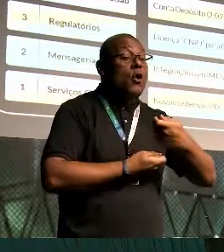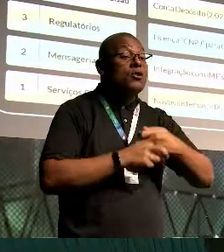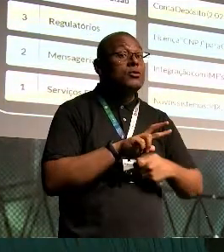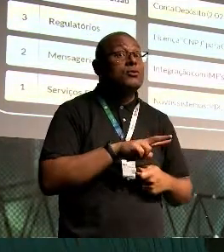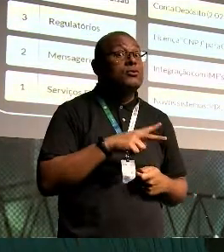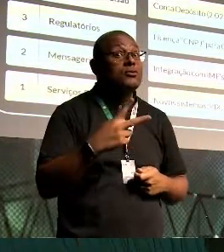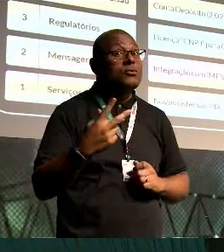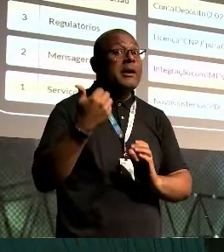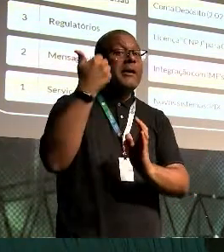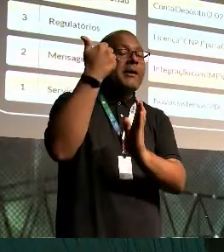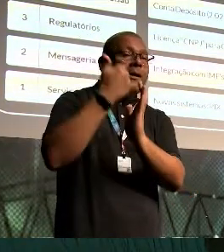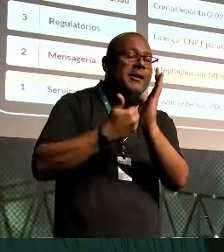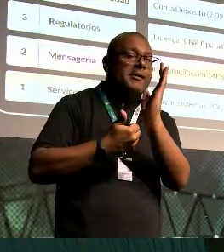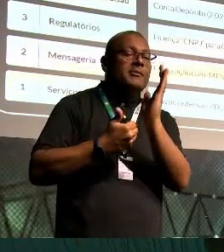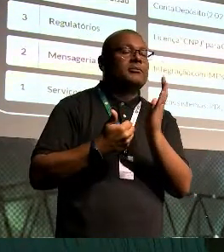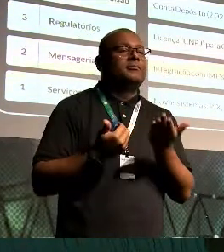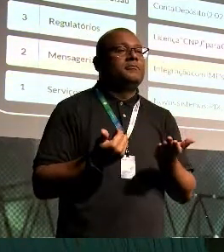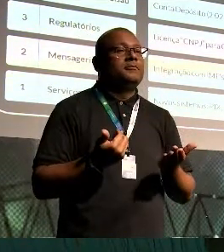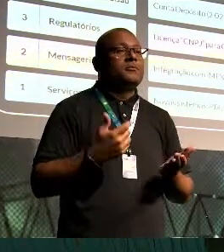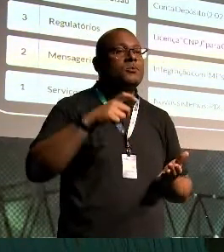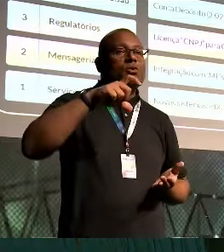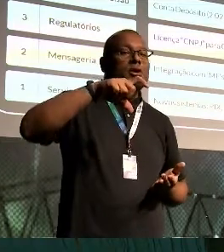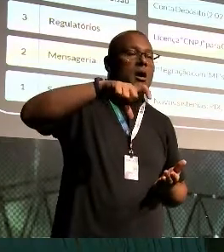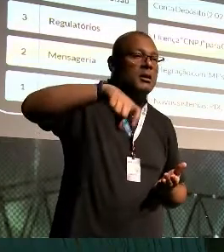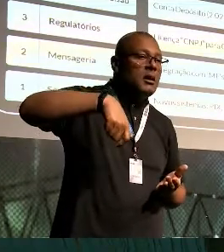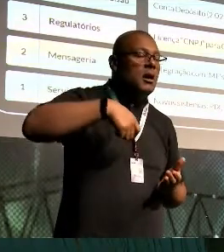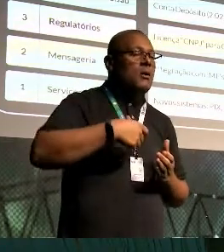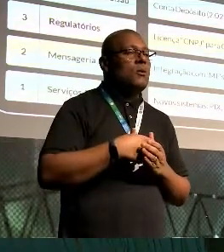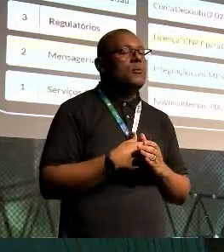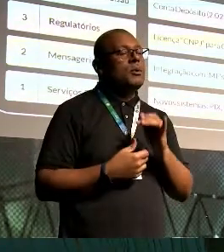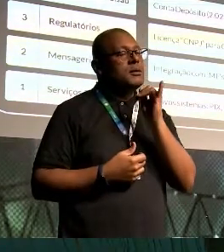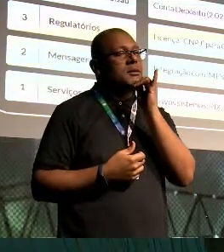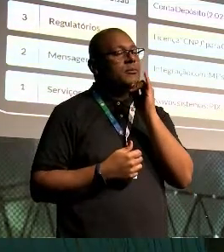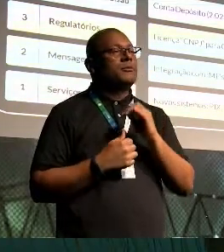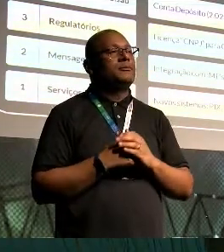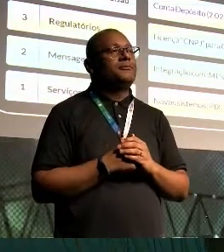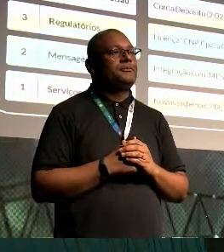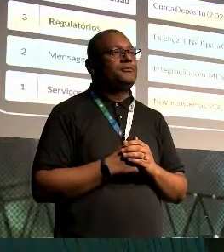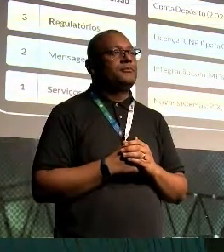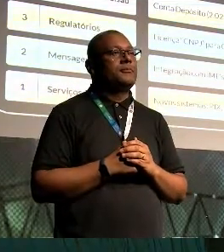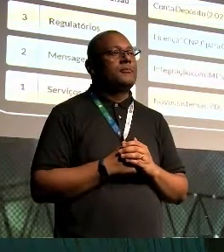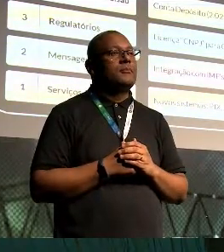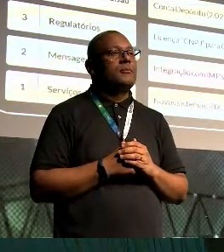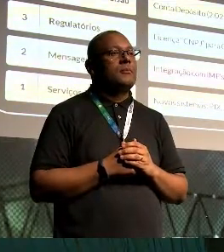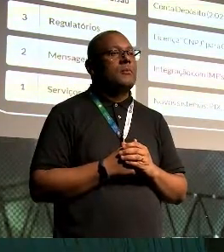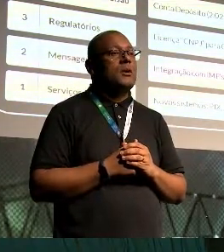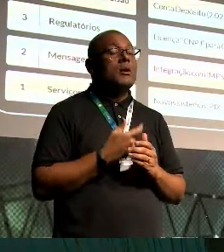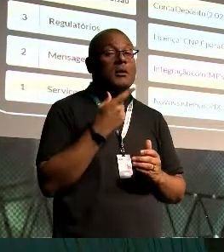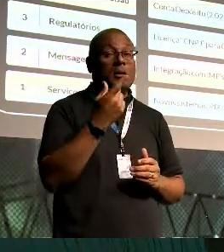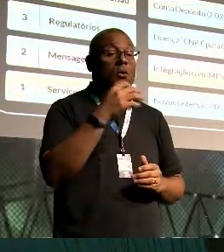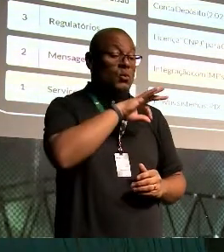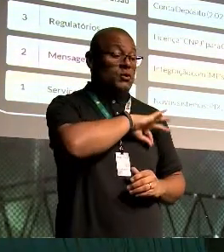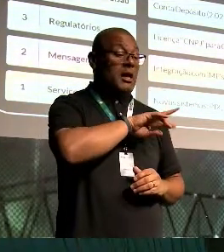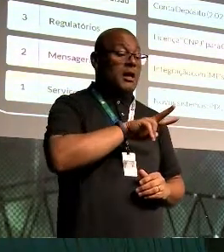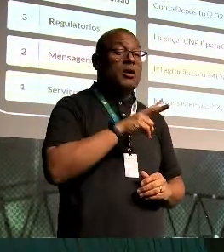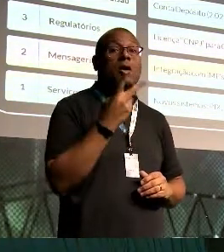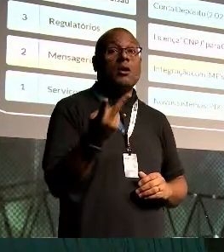como liquidação de cartões, como a própria portabilidade